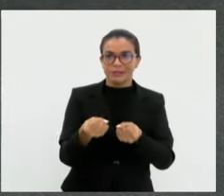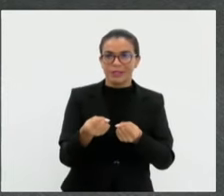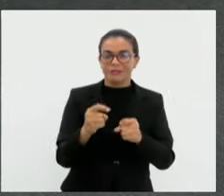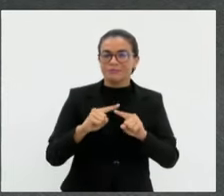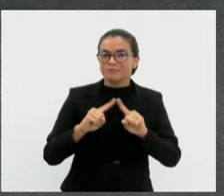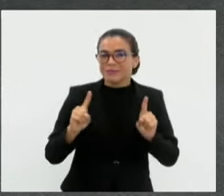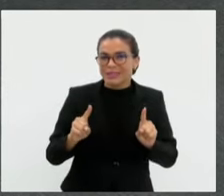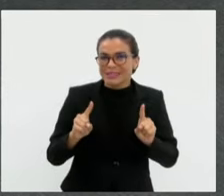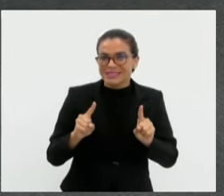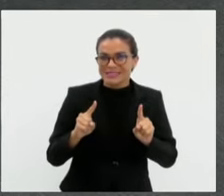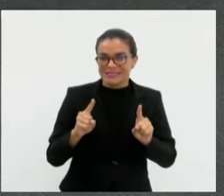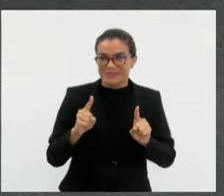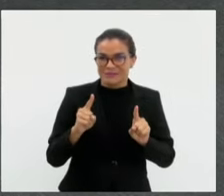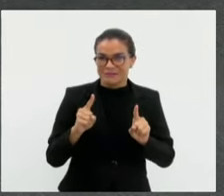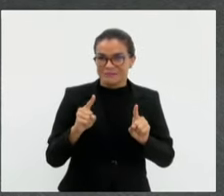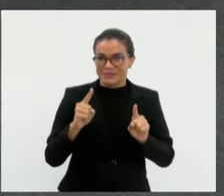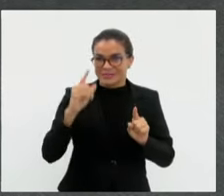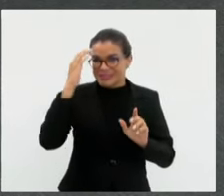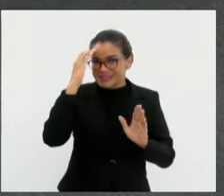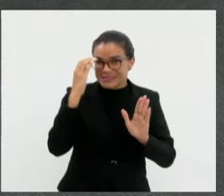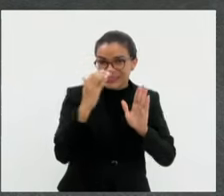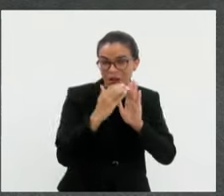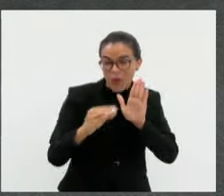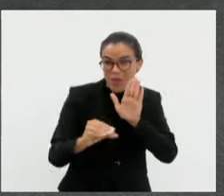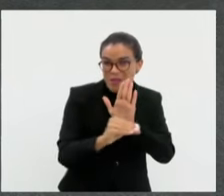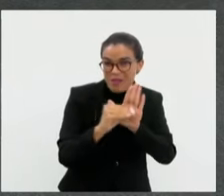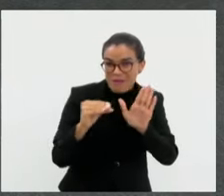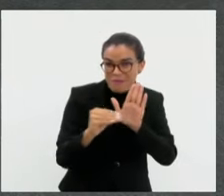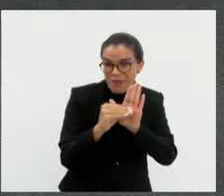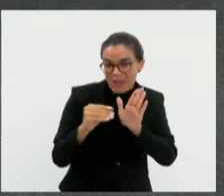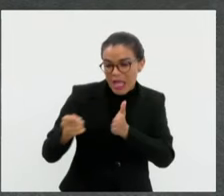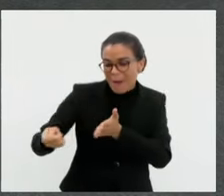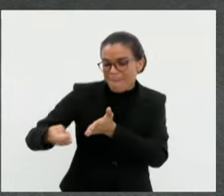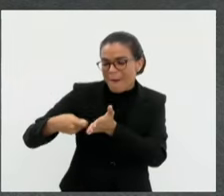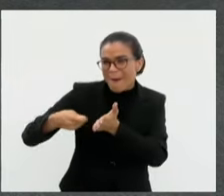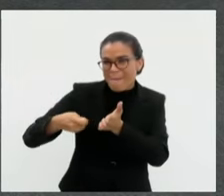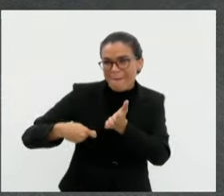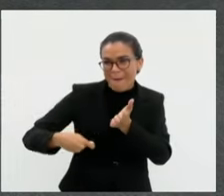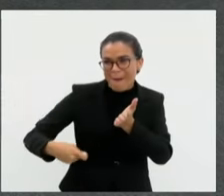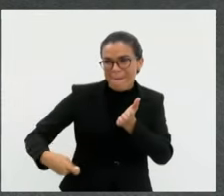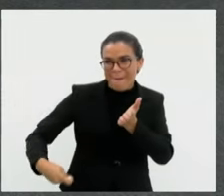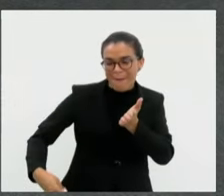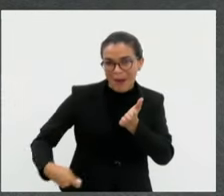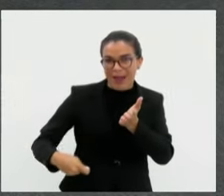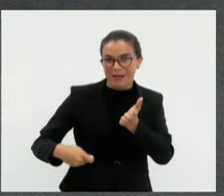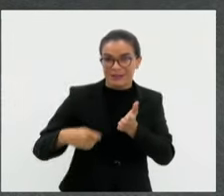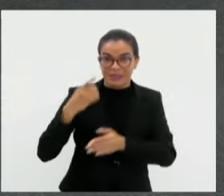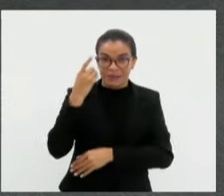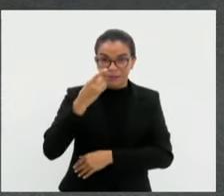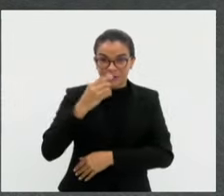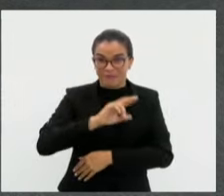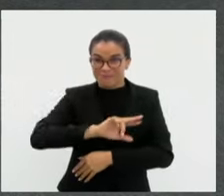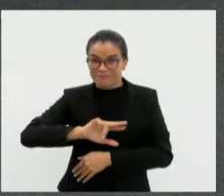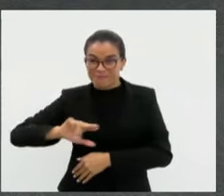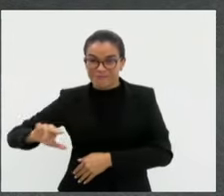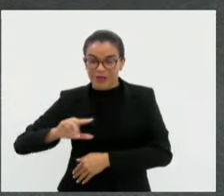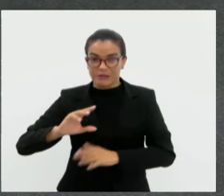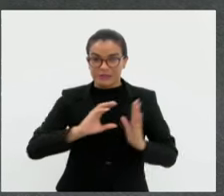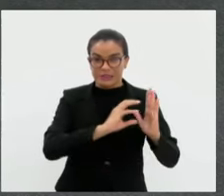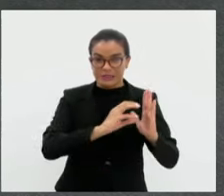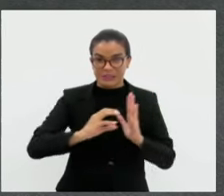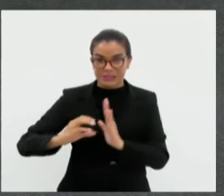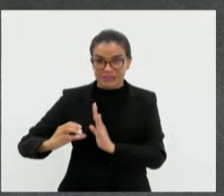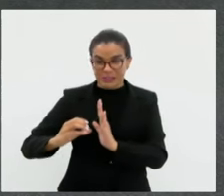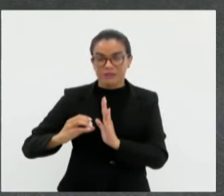Agora, liminarmente, uma emenda assinada por vários deputados de vários partidos, protocolada dentro do